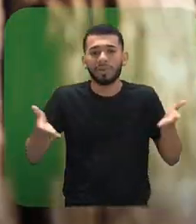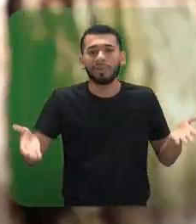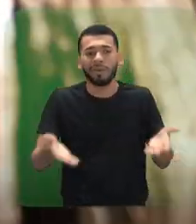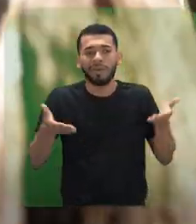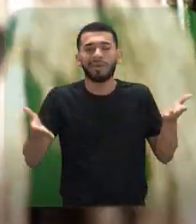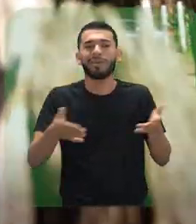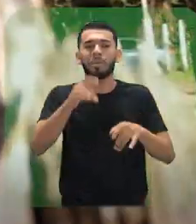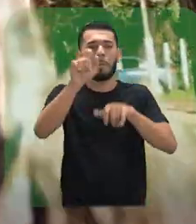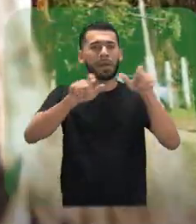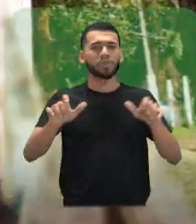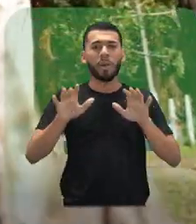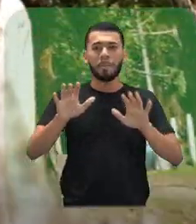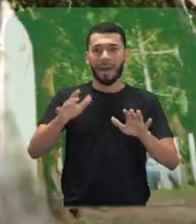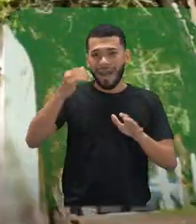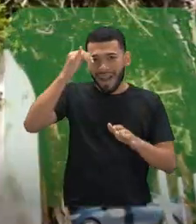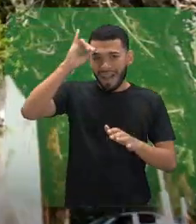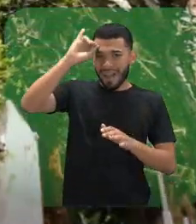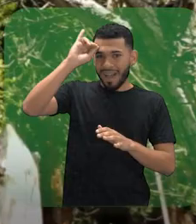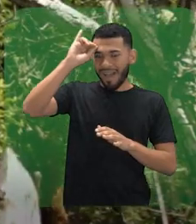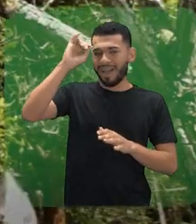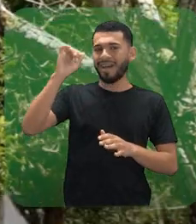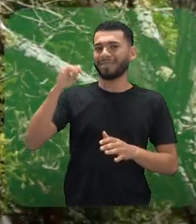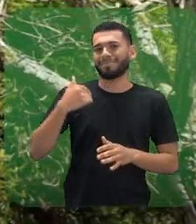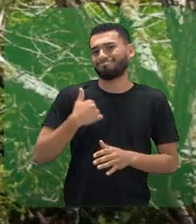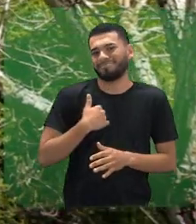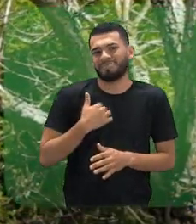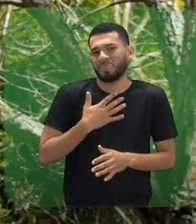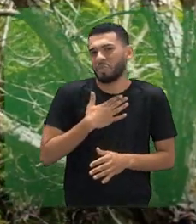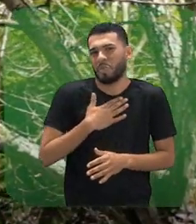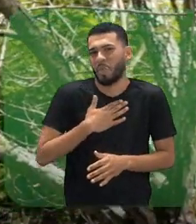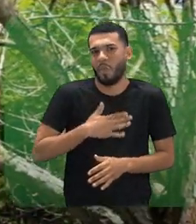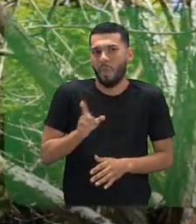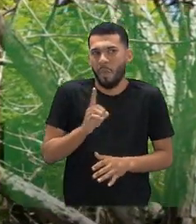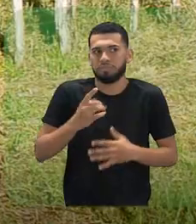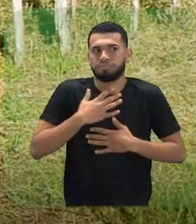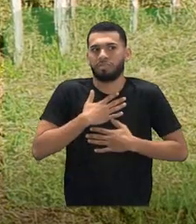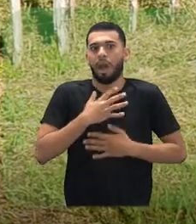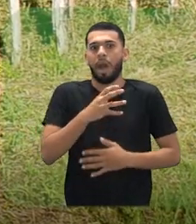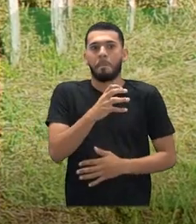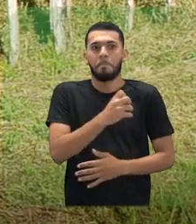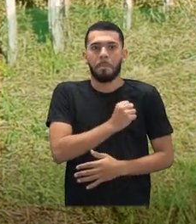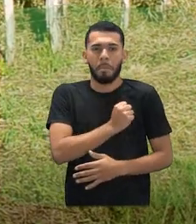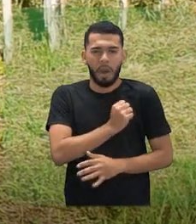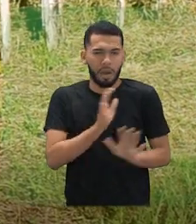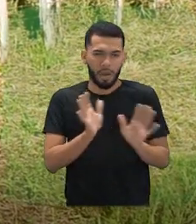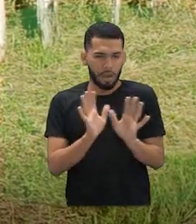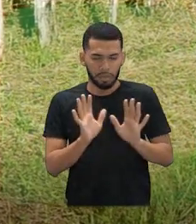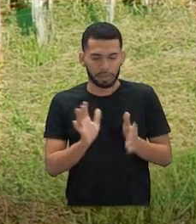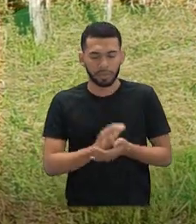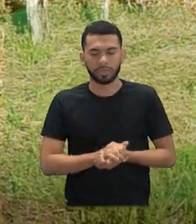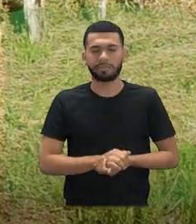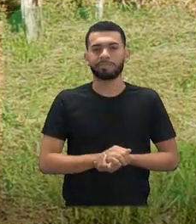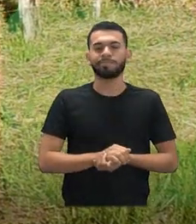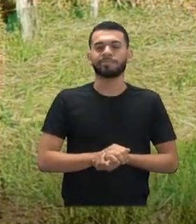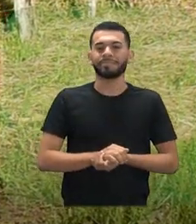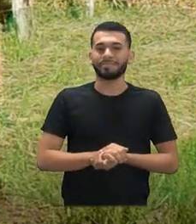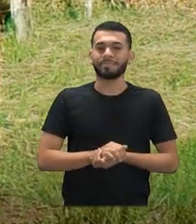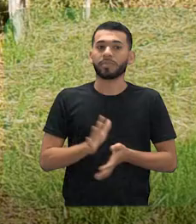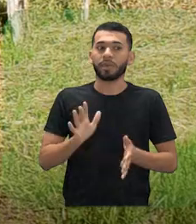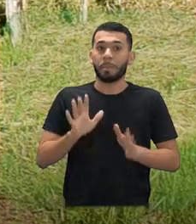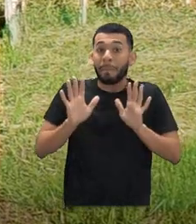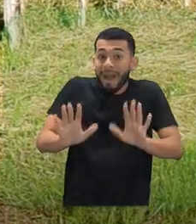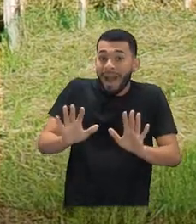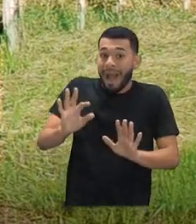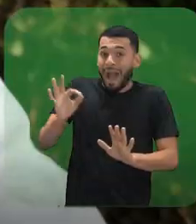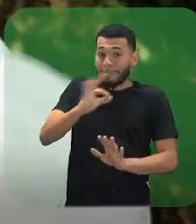ajudo, eu ajudo lá o pessoal, mas não, com gado eu não me dou bem assim para amar aquela,